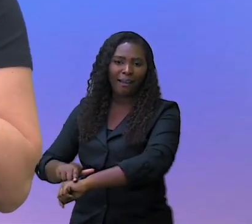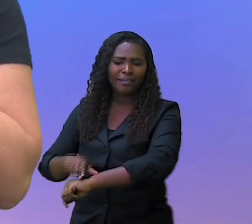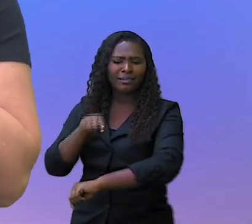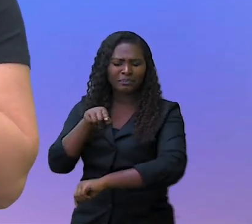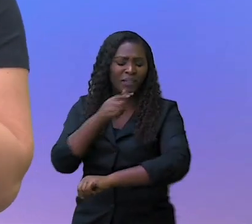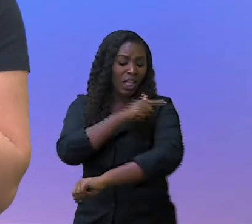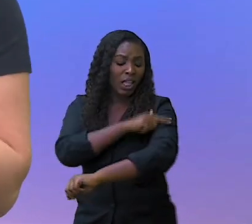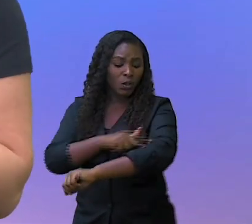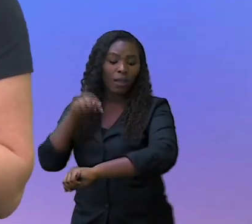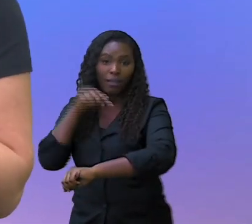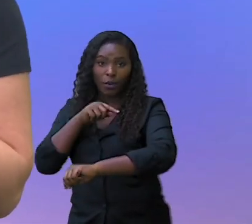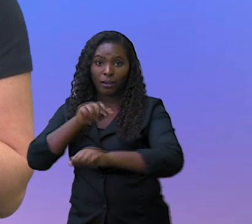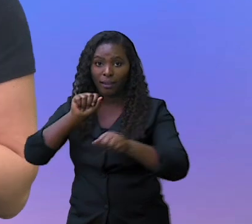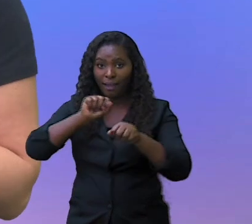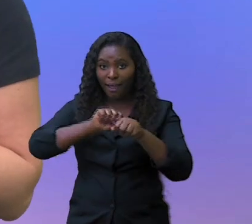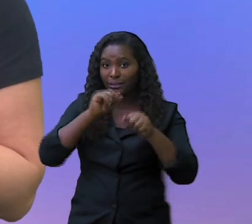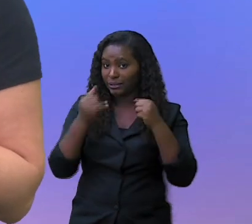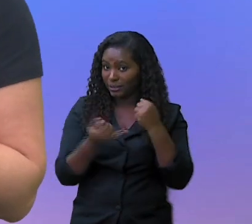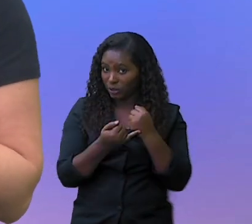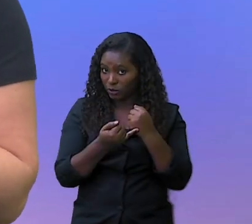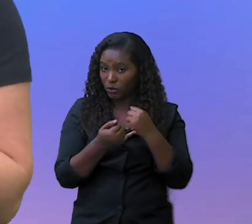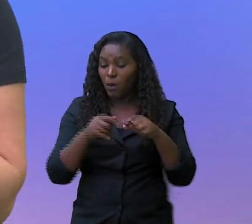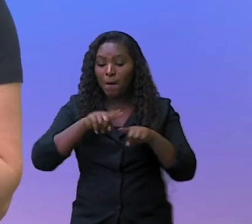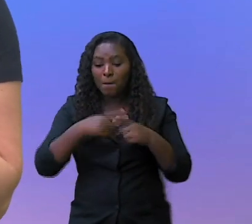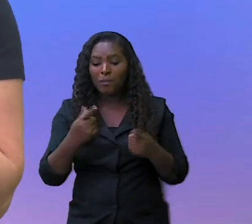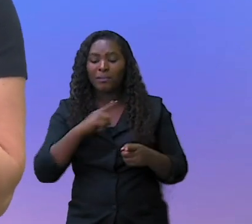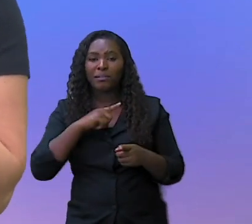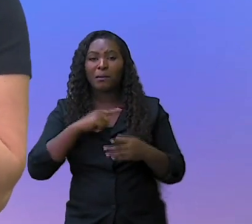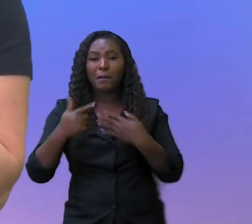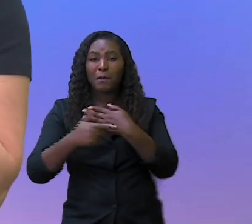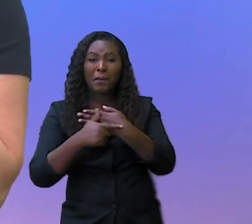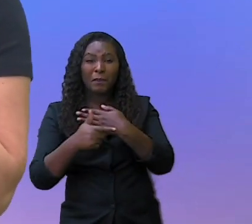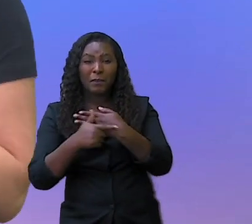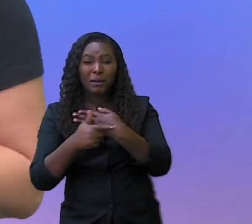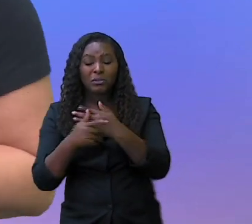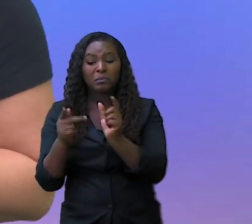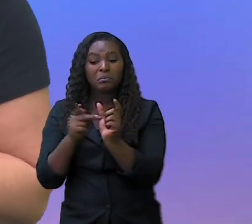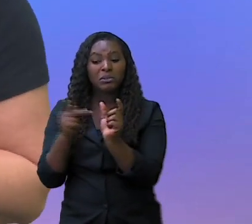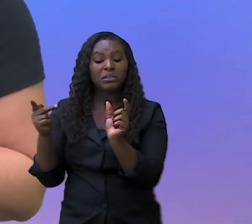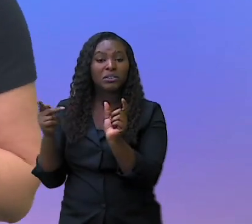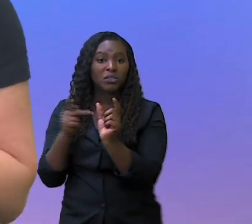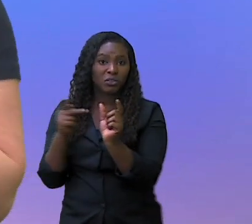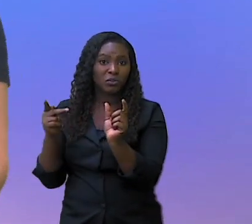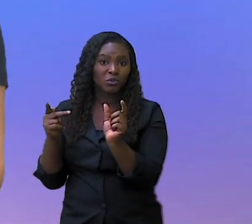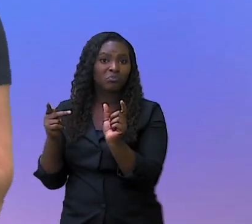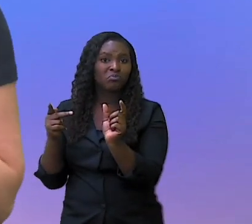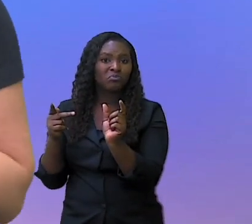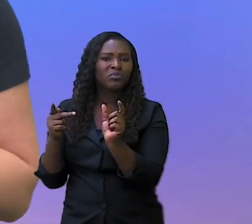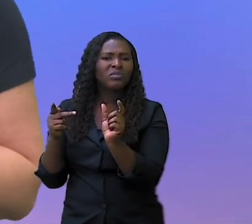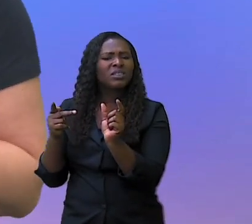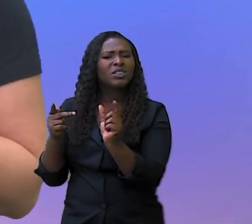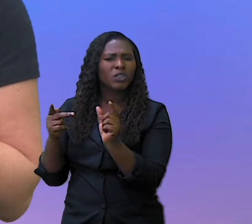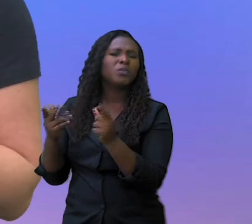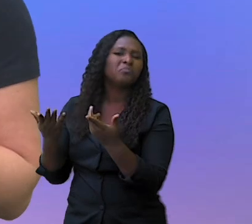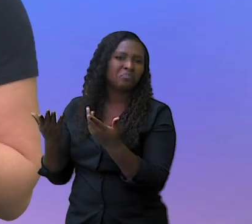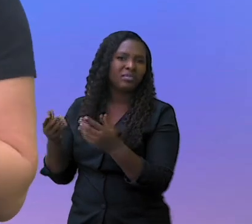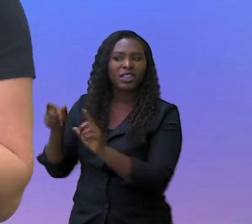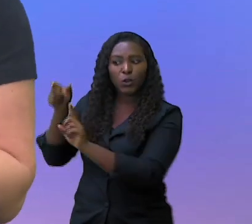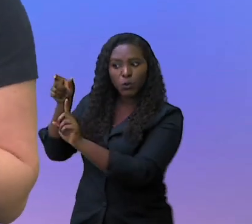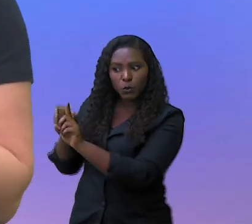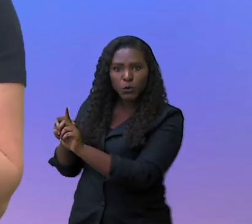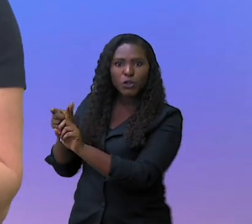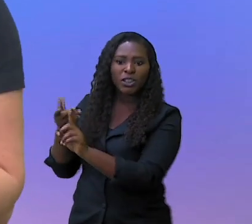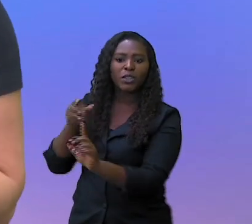quê? De predicativo do sujeito. Sim, ele tem uma relação com o estudante, né? Uma qualidade aí para o estudante,